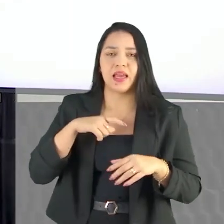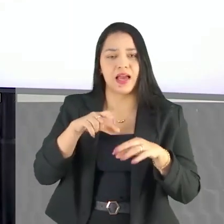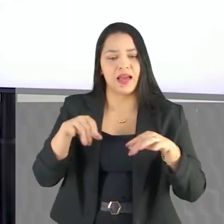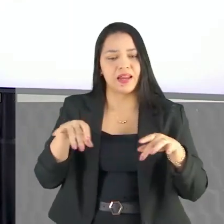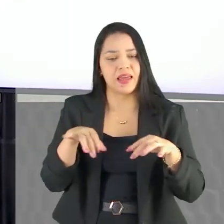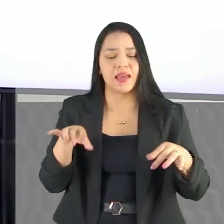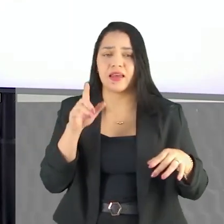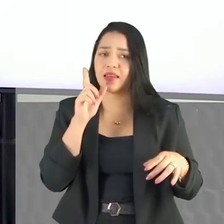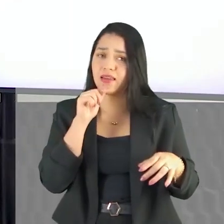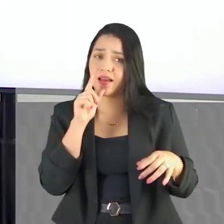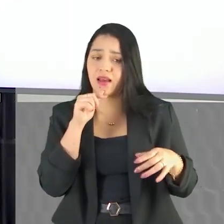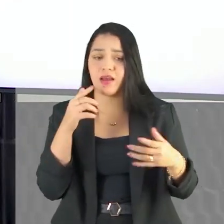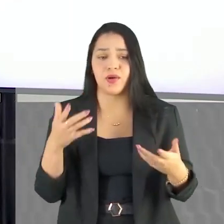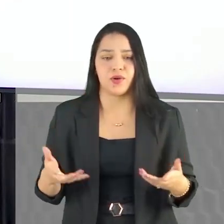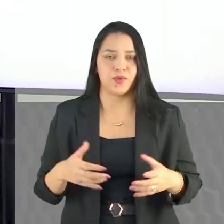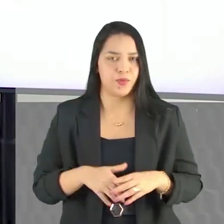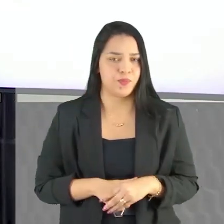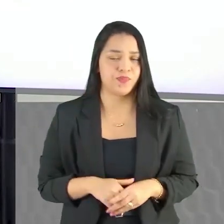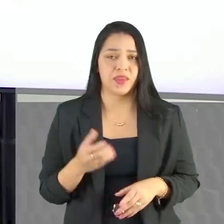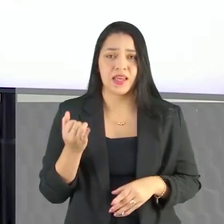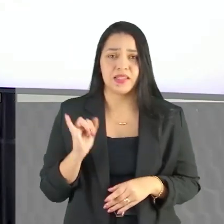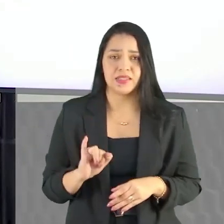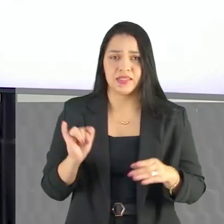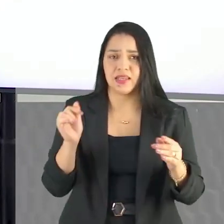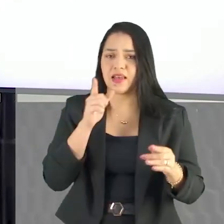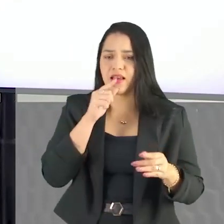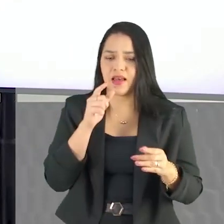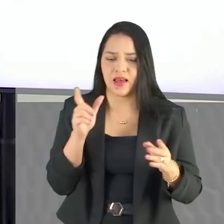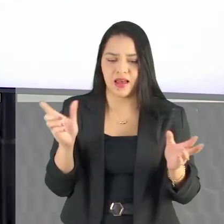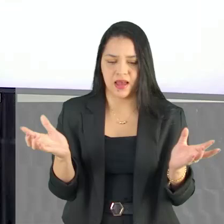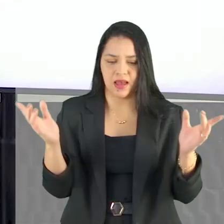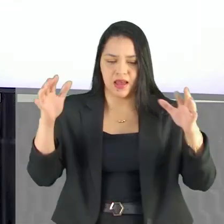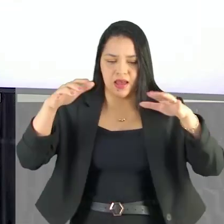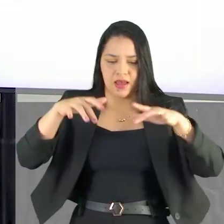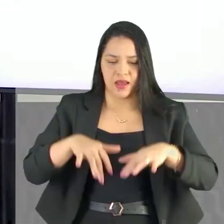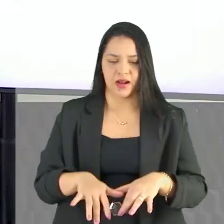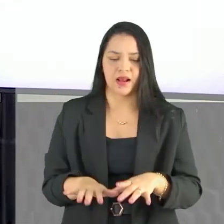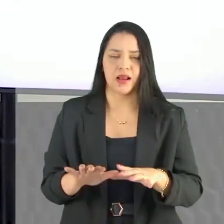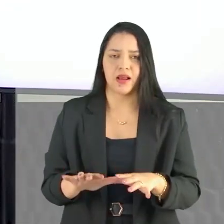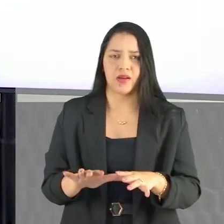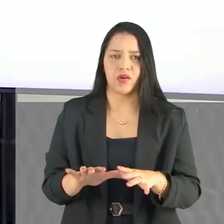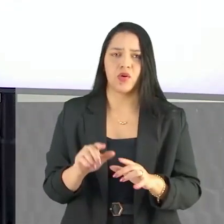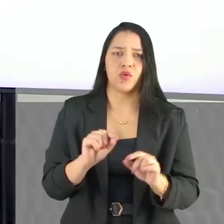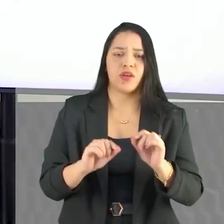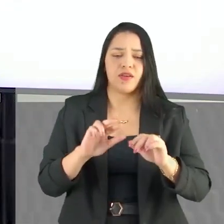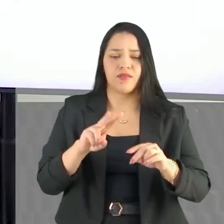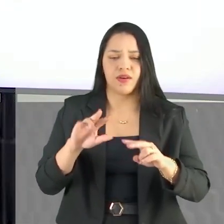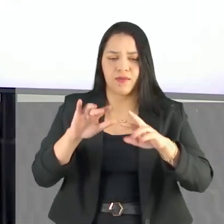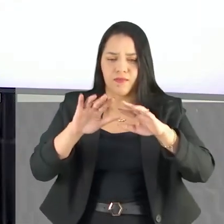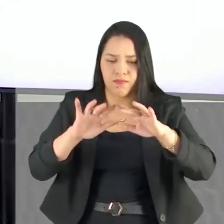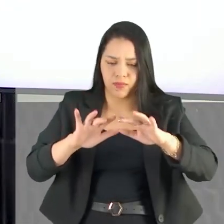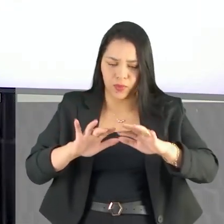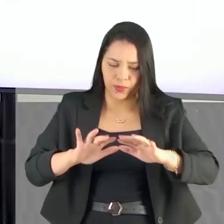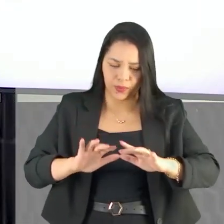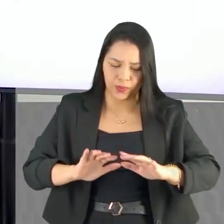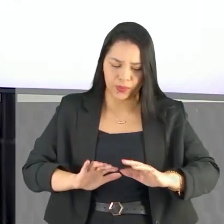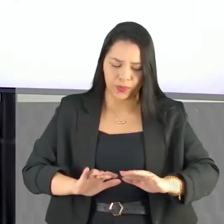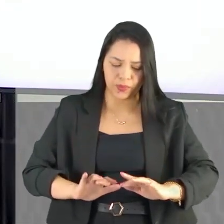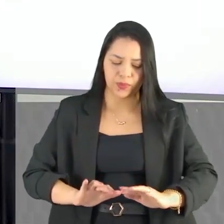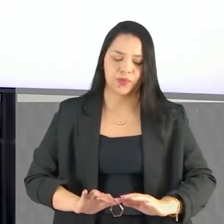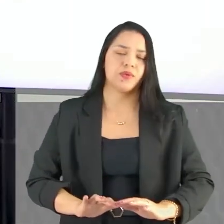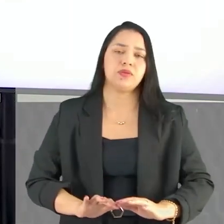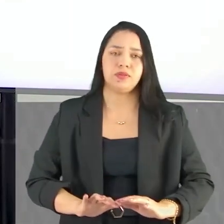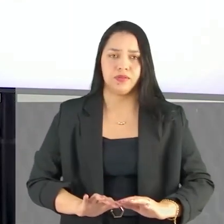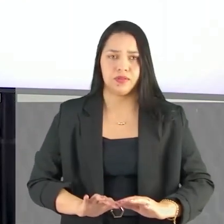e água. Se eu pego areia e jogo areia na água, essa areia com o passar do tempo ela vai descendo, né, para o fundo, ela vai